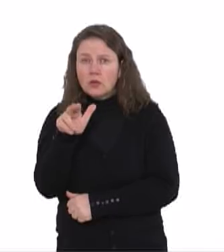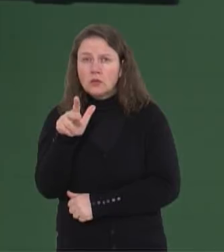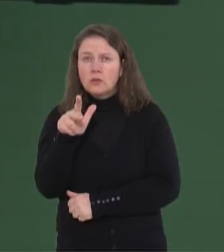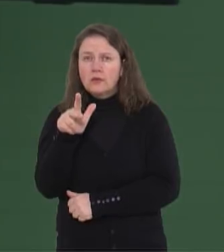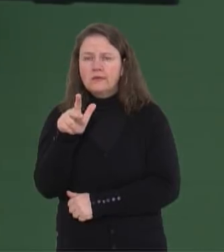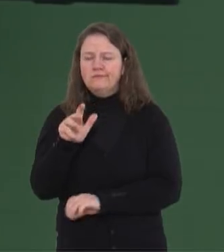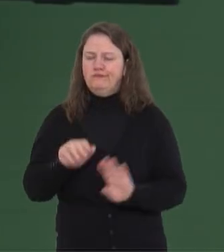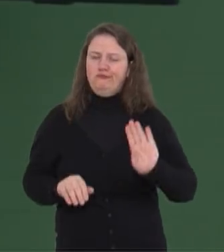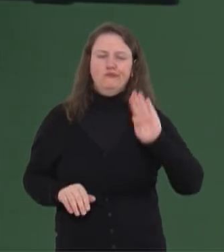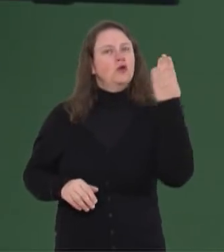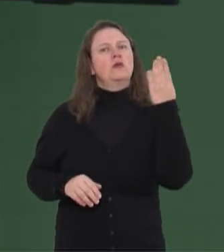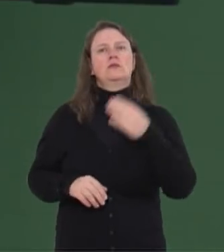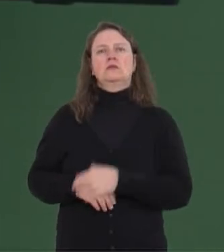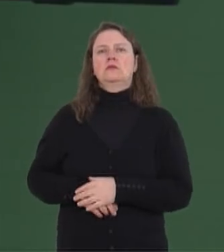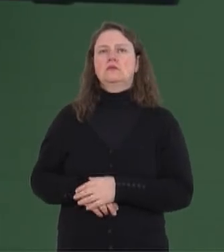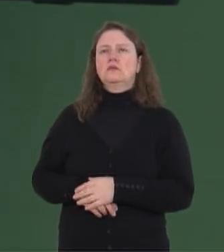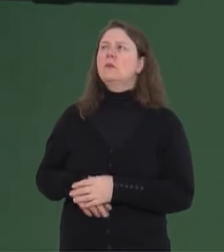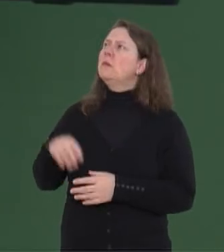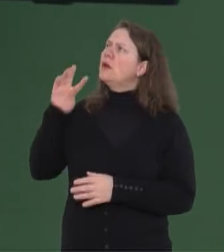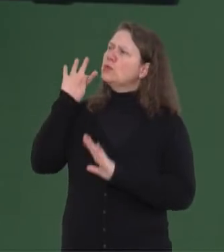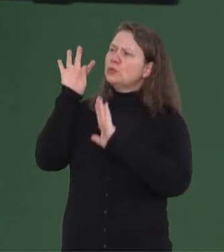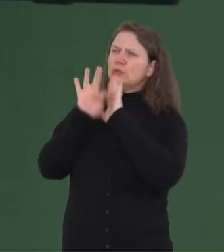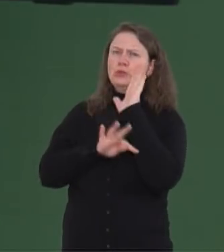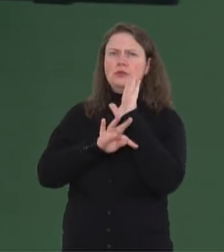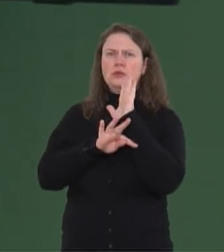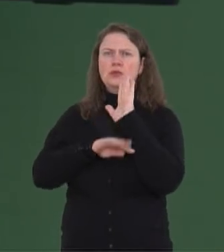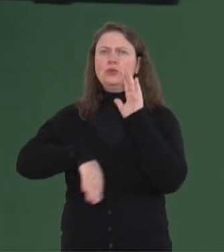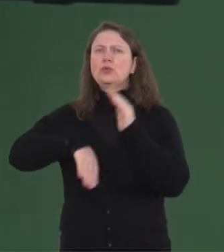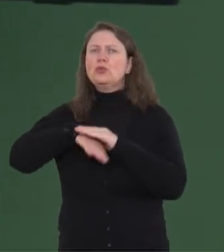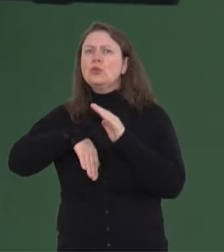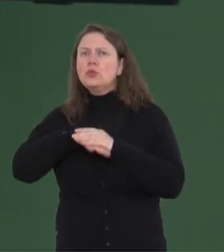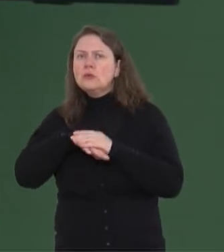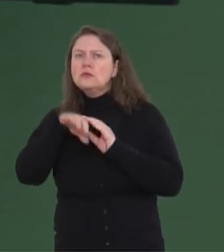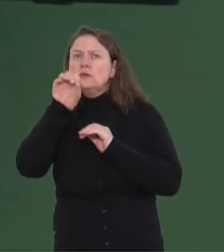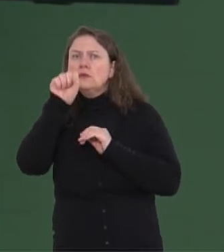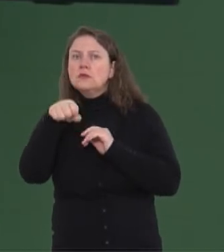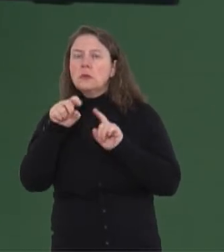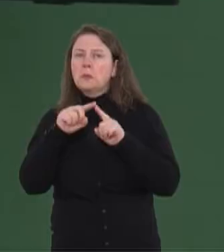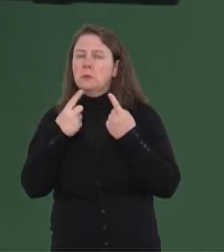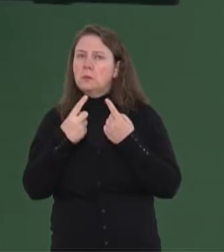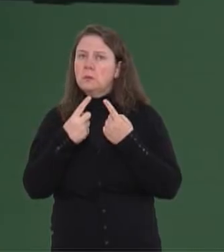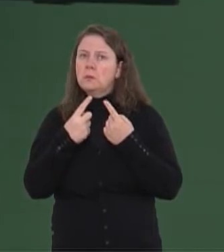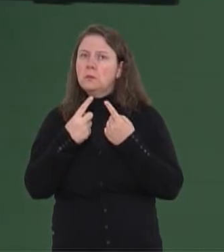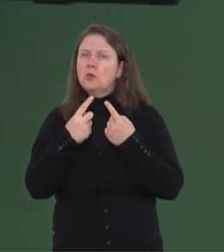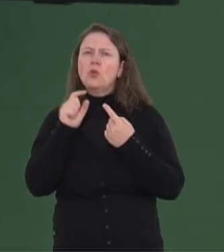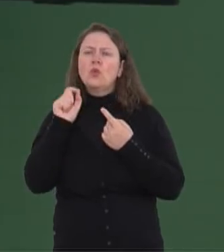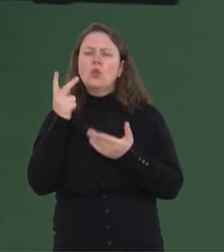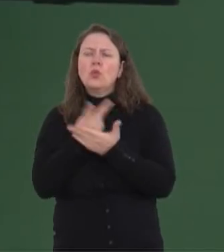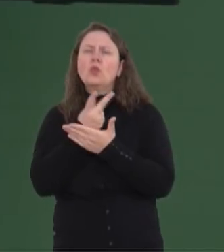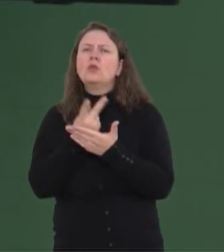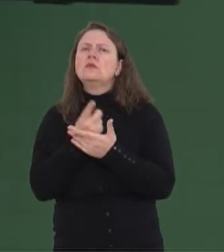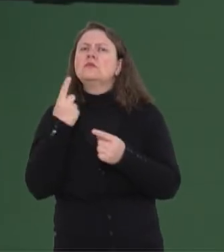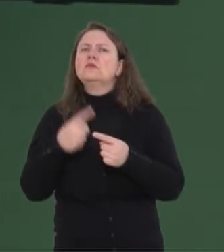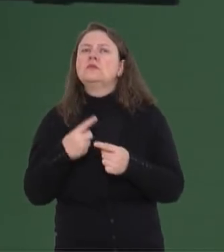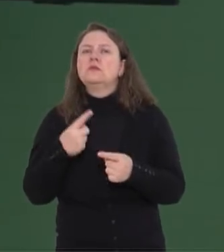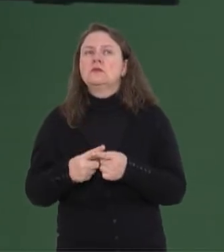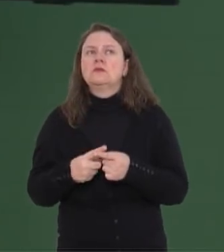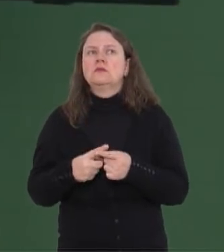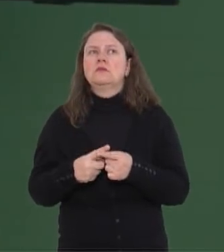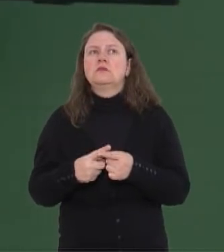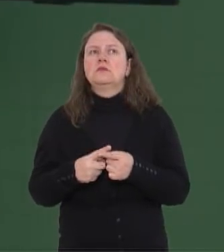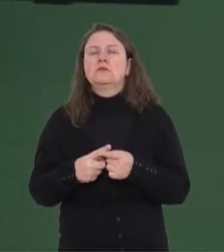mas teacher, falou que ele joga futebol. Sim, ele joga futebol, mas qual é o erro? Aqui diz